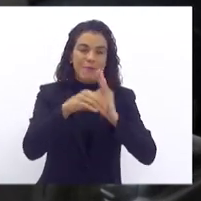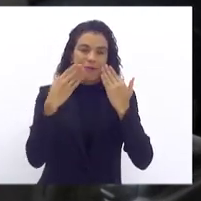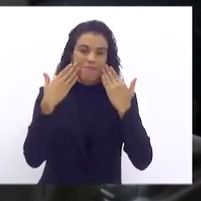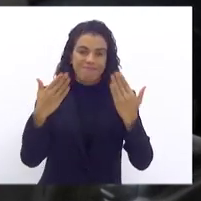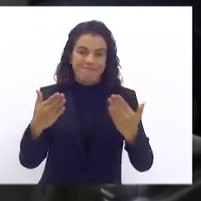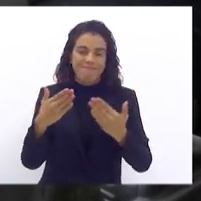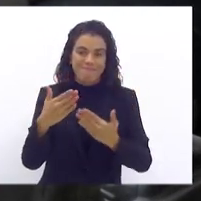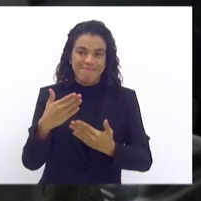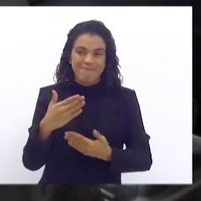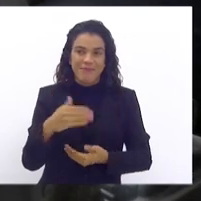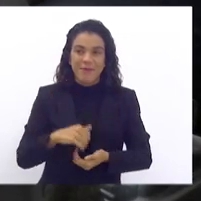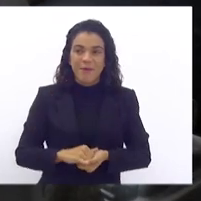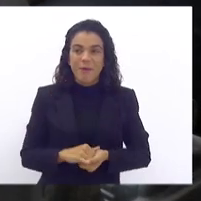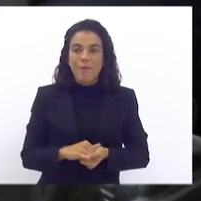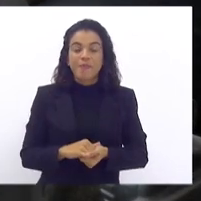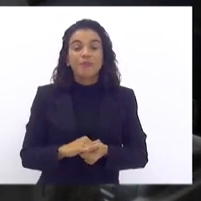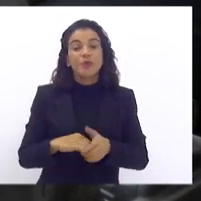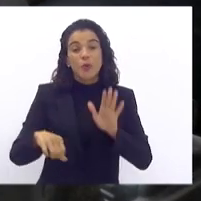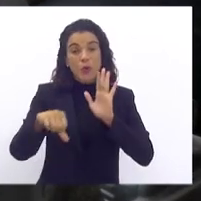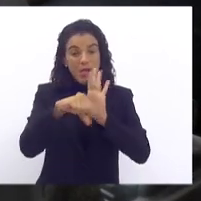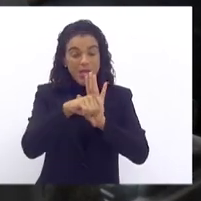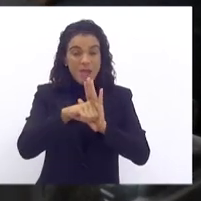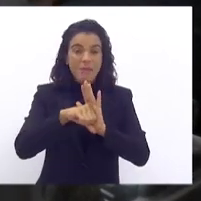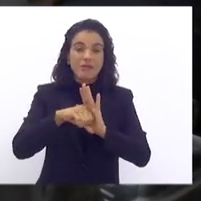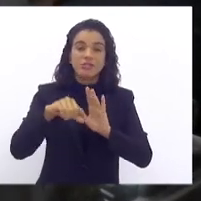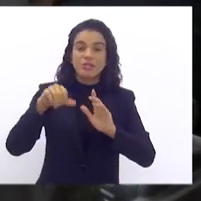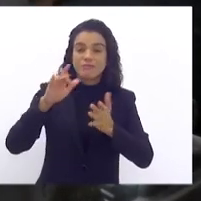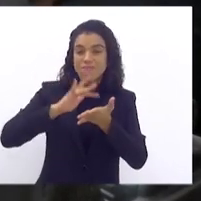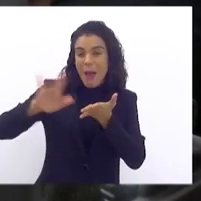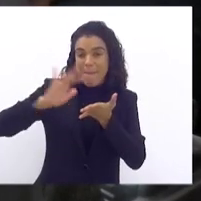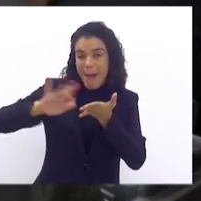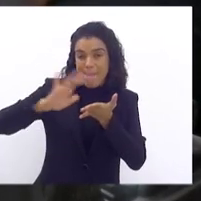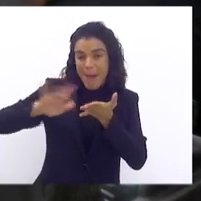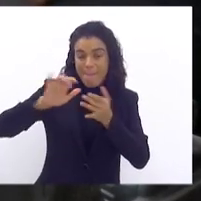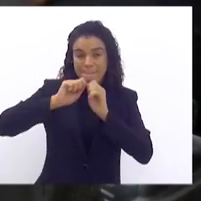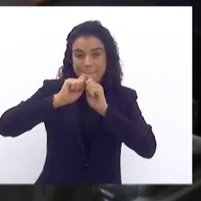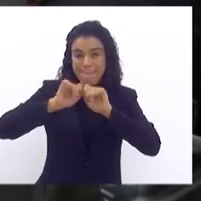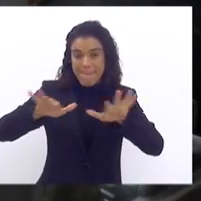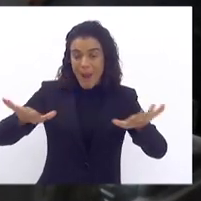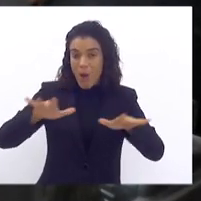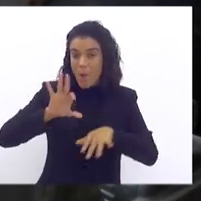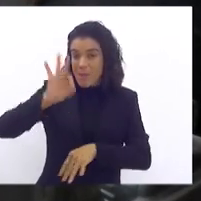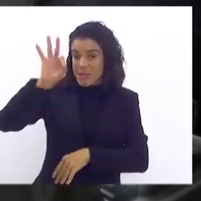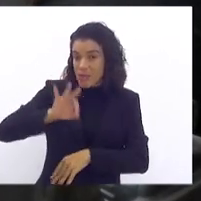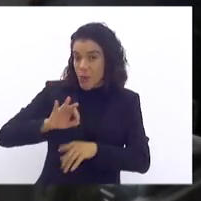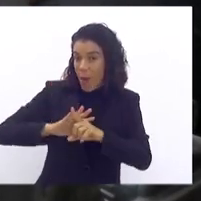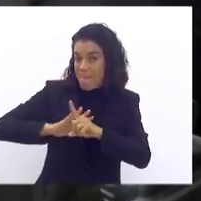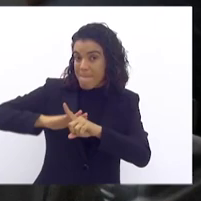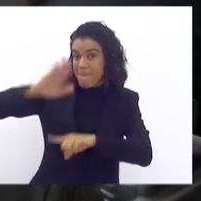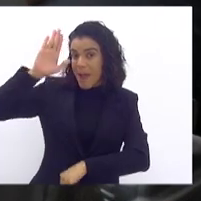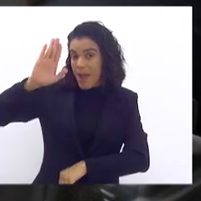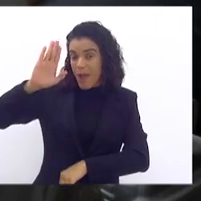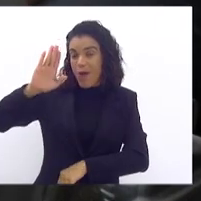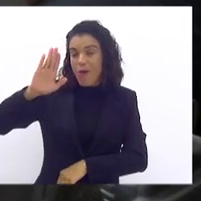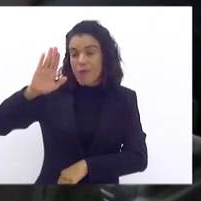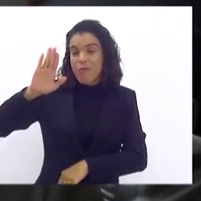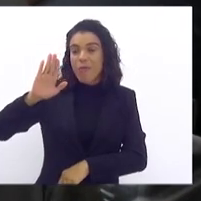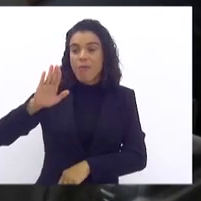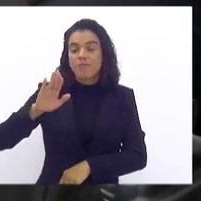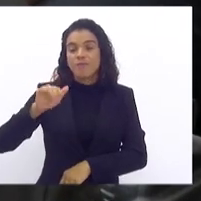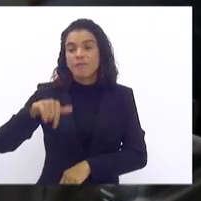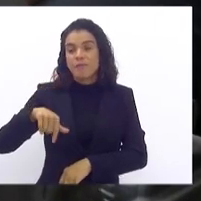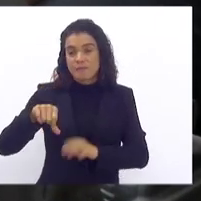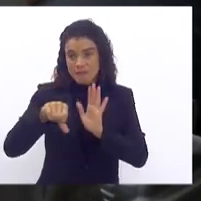do Rio. Os crimes de divulgação concentram, como eu falei, o maior percentual, ou seja, se esse